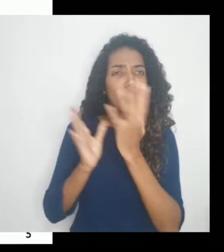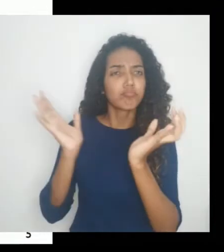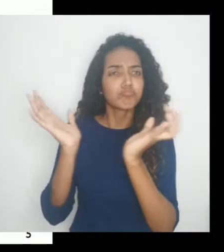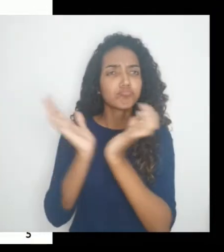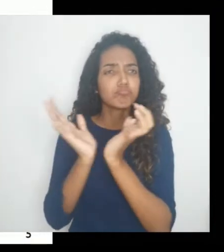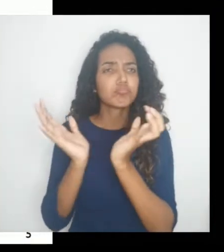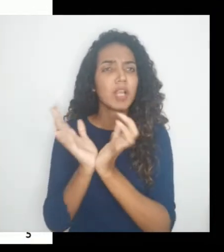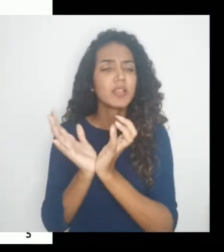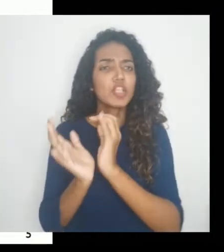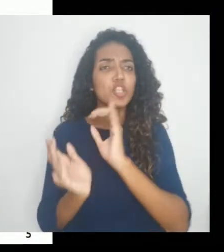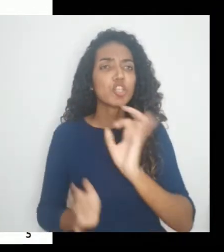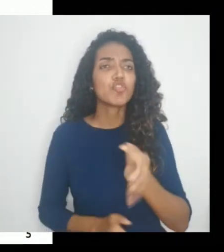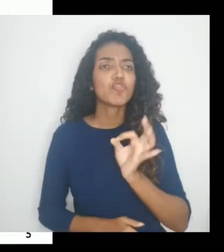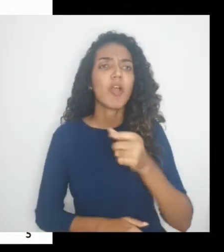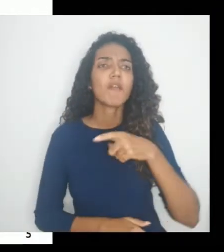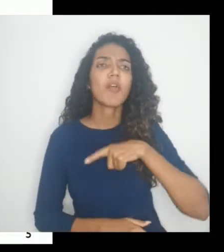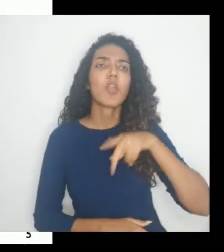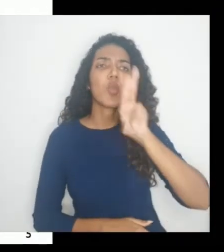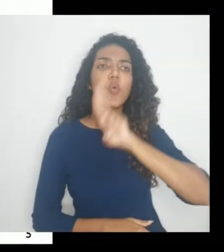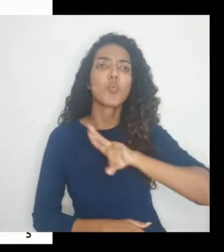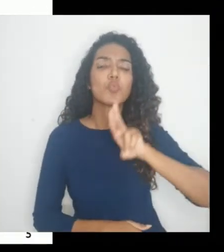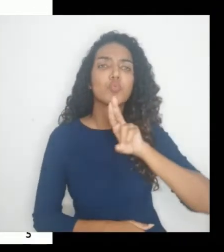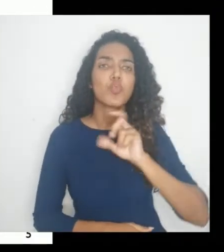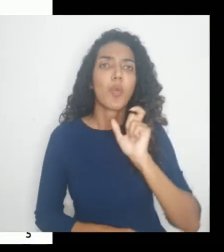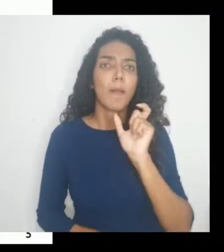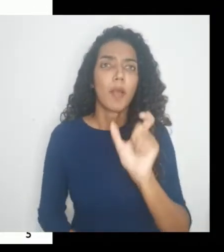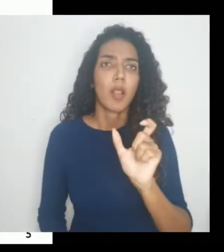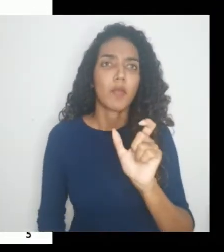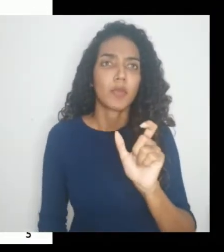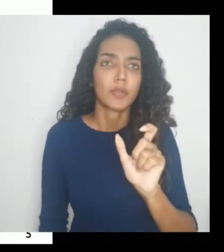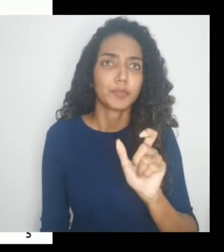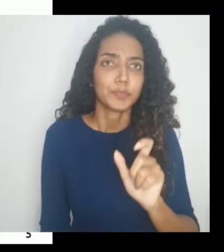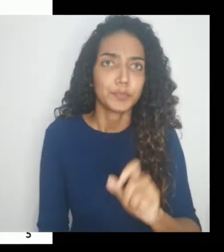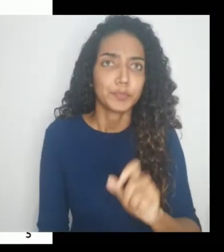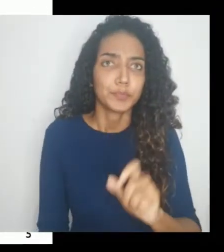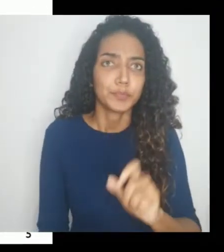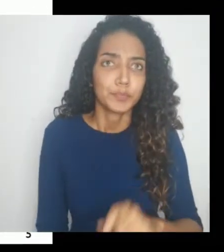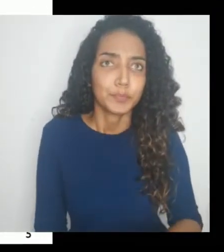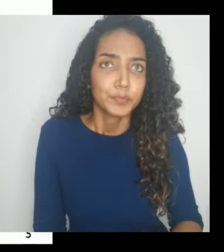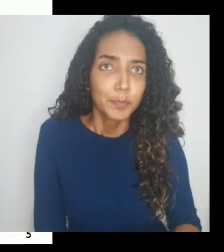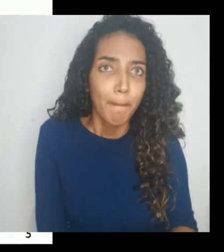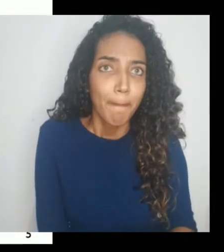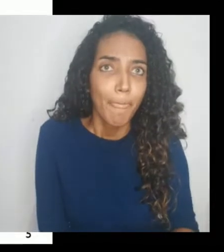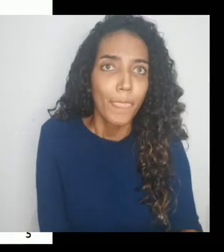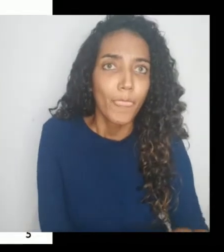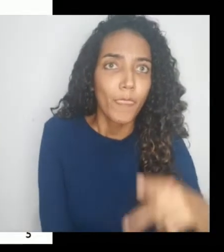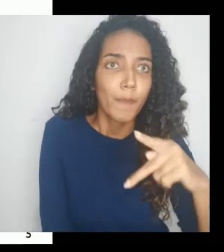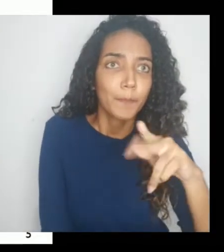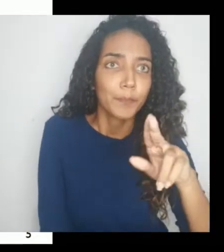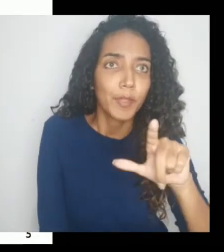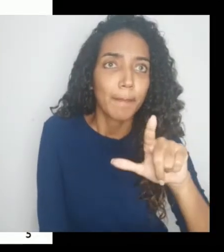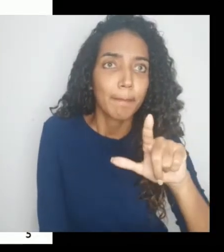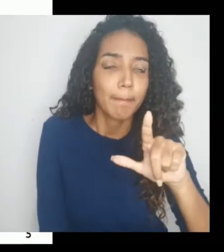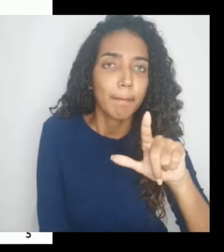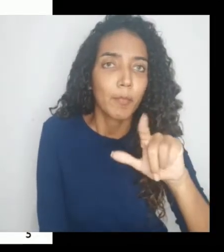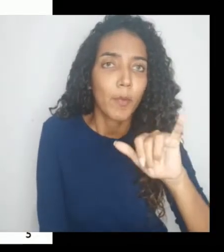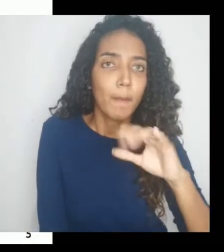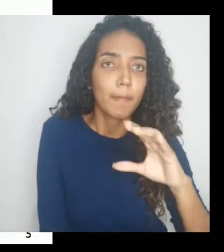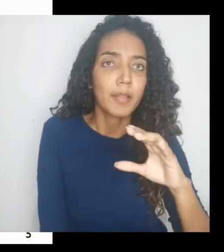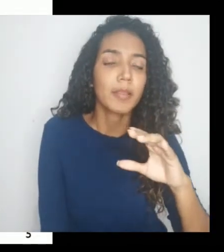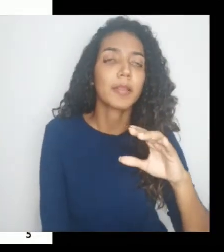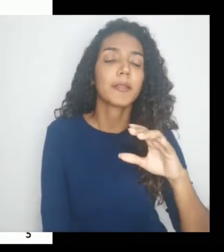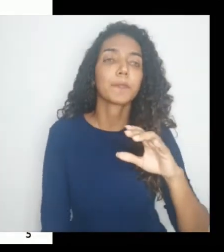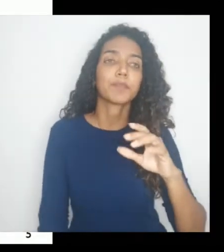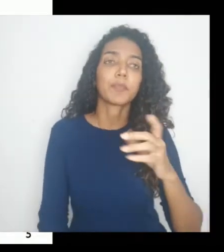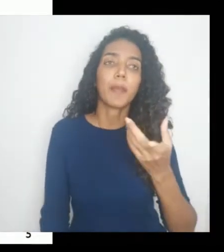palavrinha reservada chamada de public class para definir uma nova classe. O nome da classe e esse nome